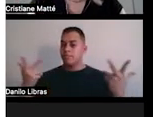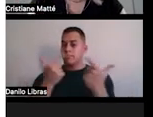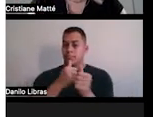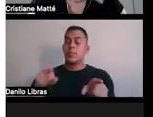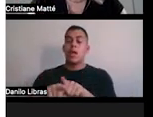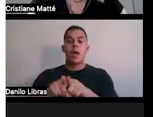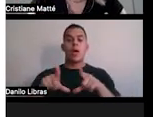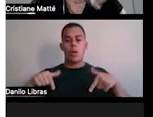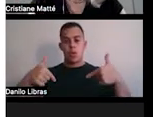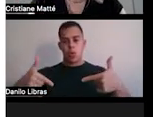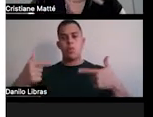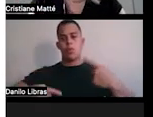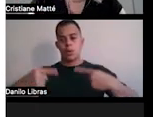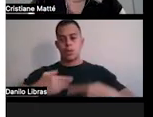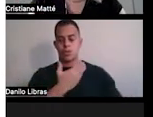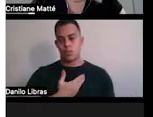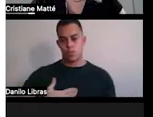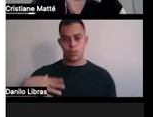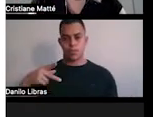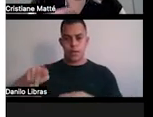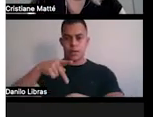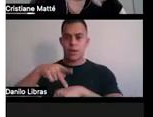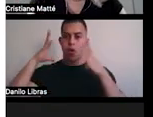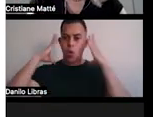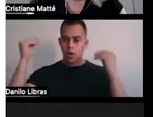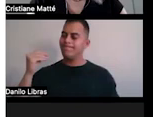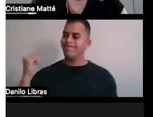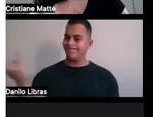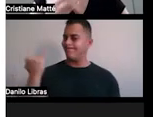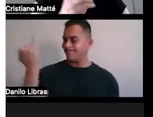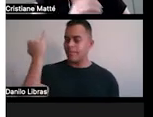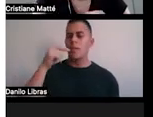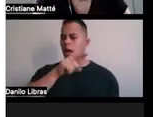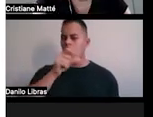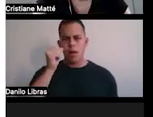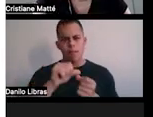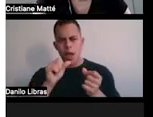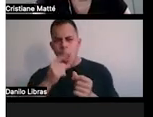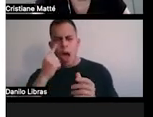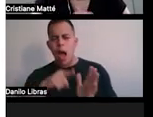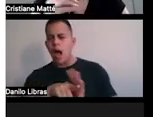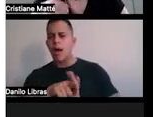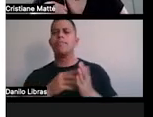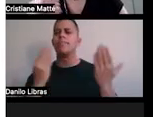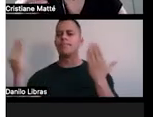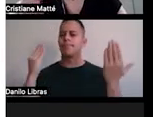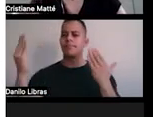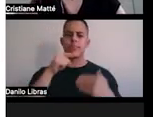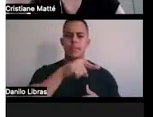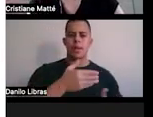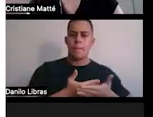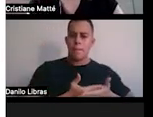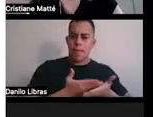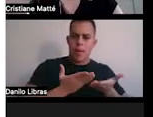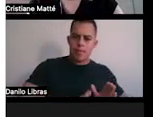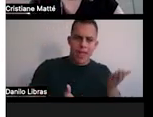políticas públicas na Holanda muito, muito, muito importante. E ela correlacionou, então, esse baixo peso ao nascer com o desenvolvimento de